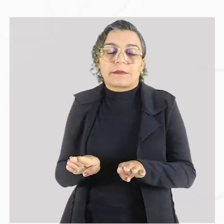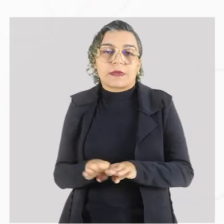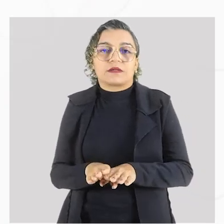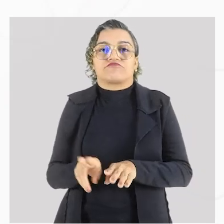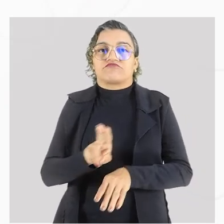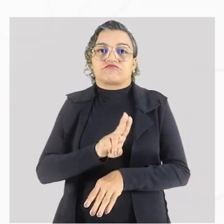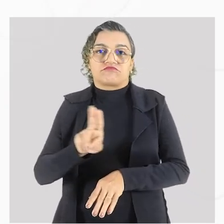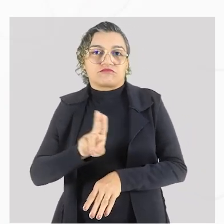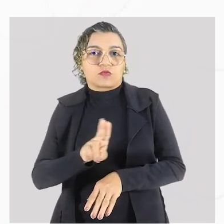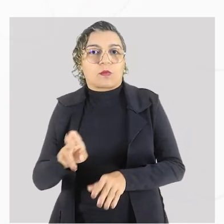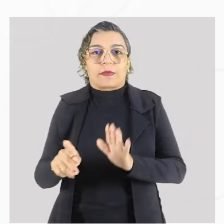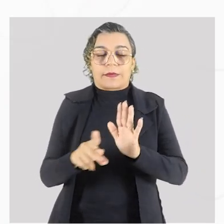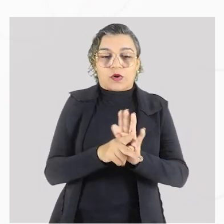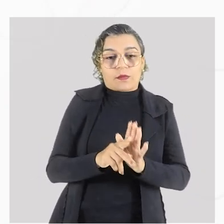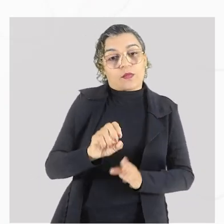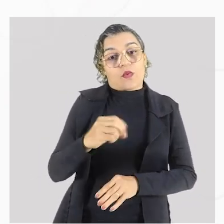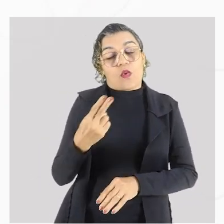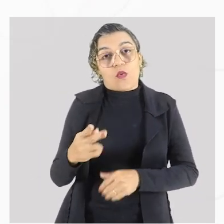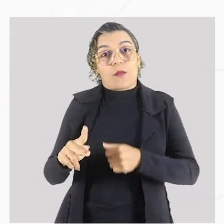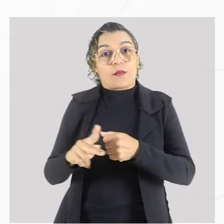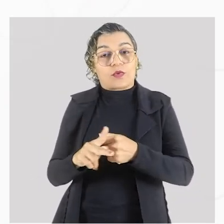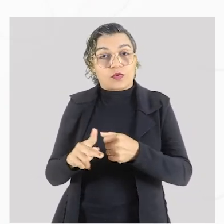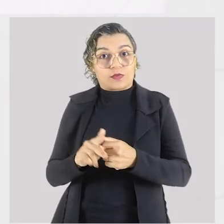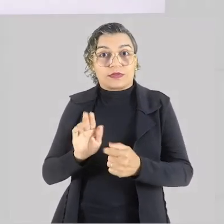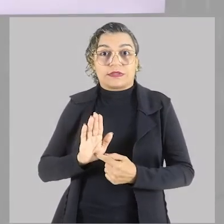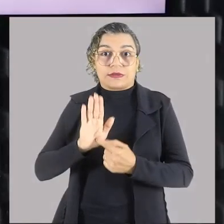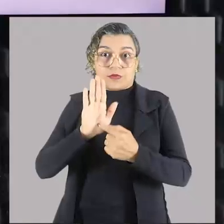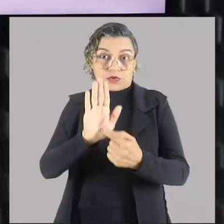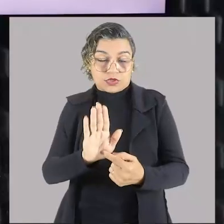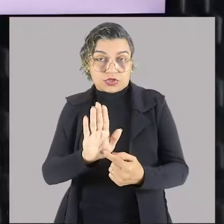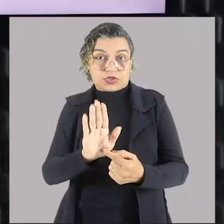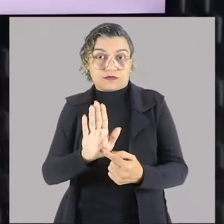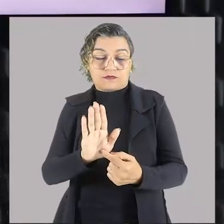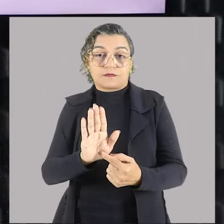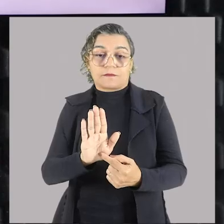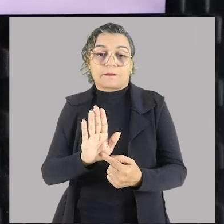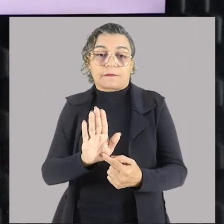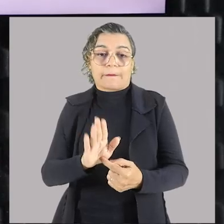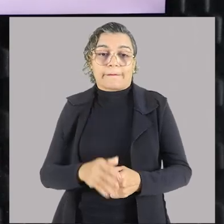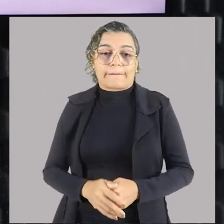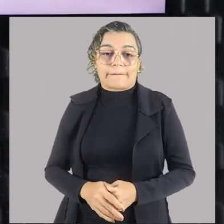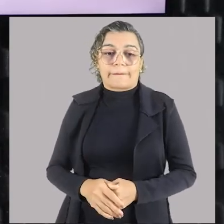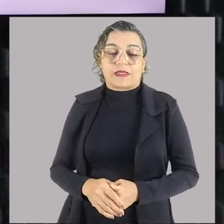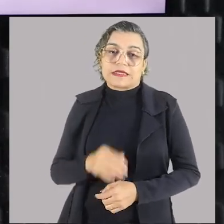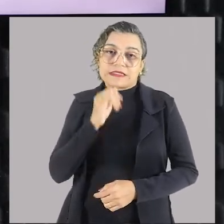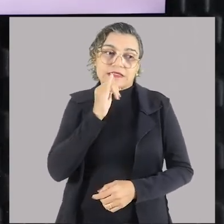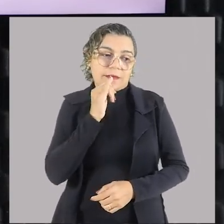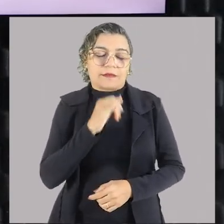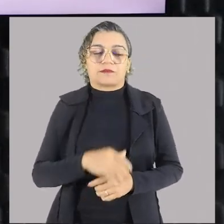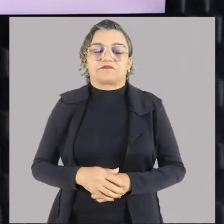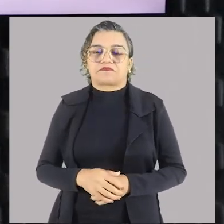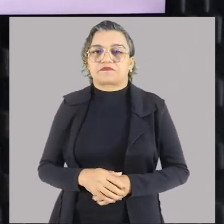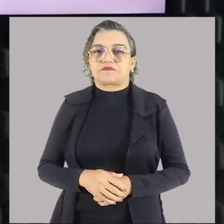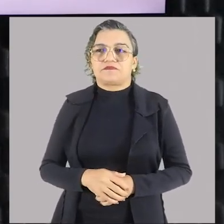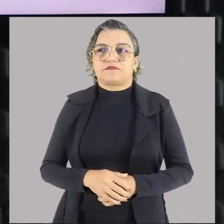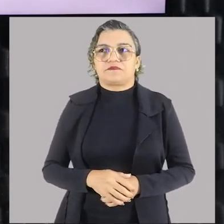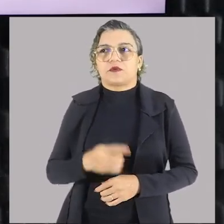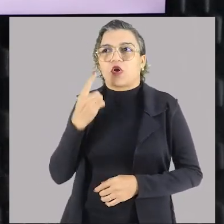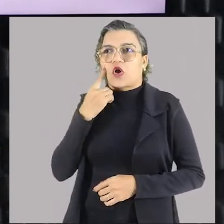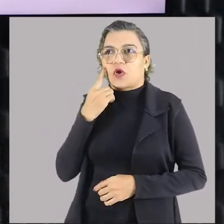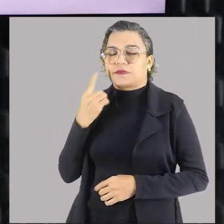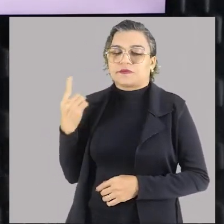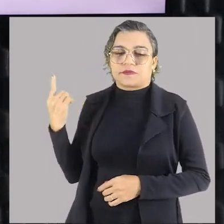ou, em alguns casos, o pronome demonstrativo. Este e esta. Então, por exemplo, Josh,